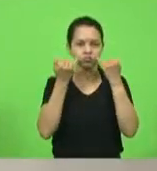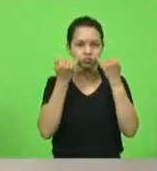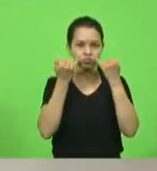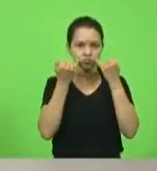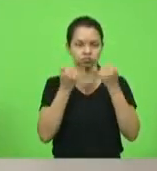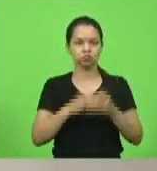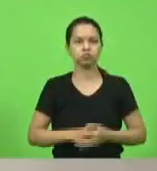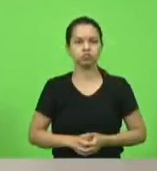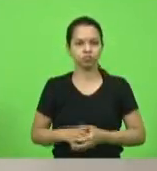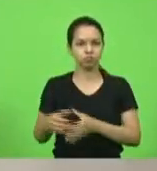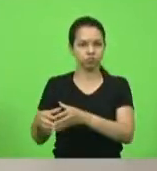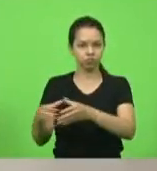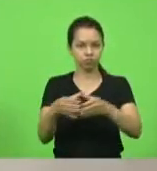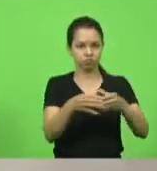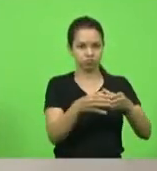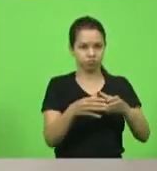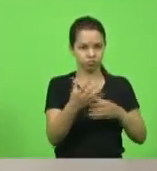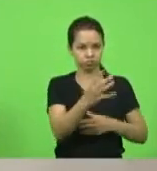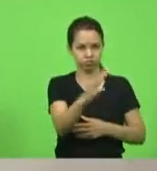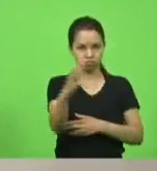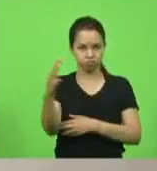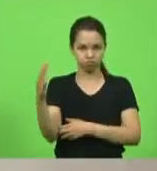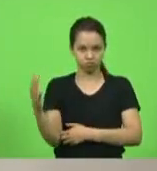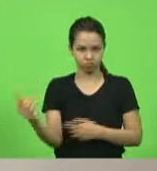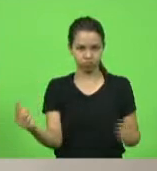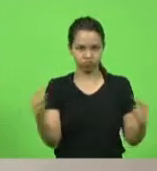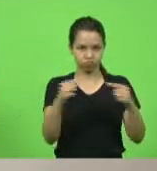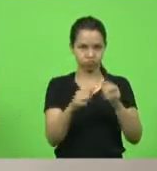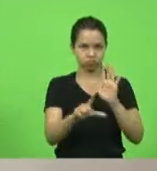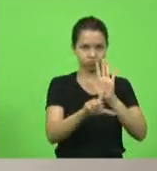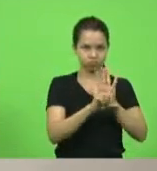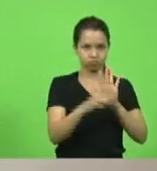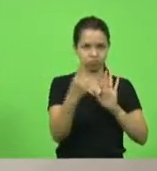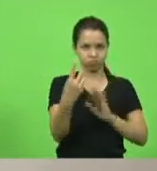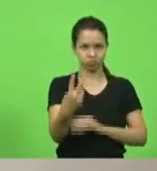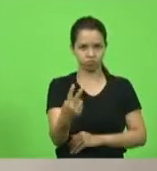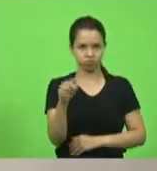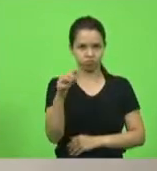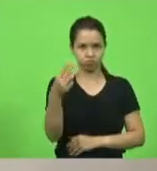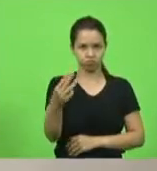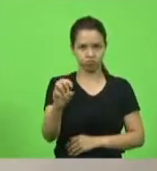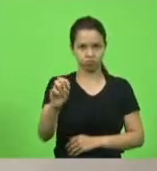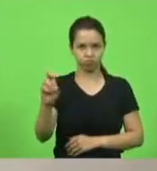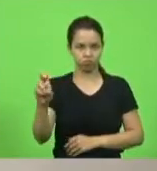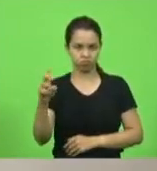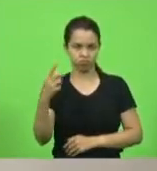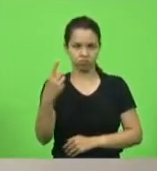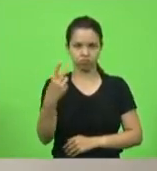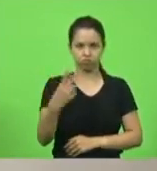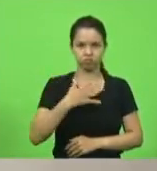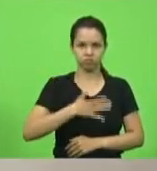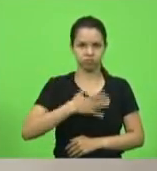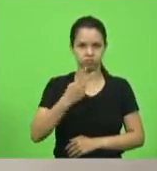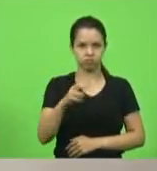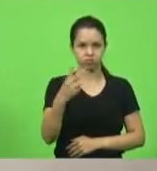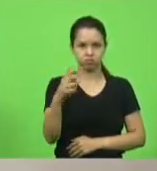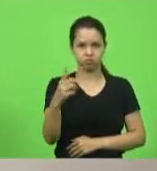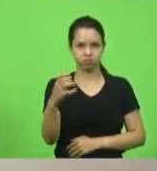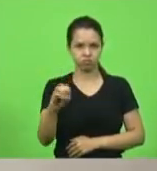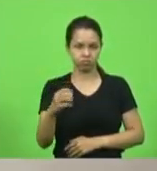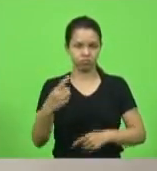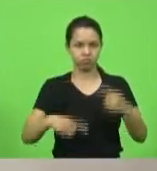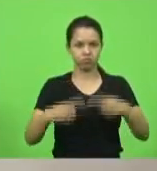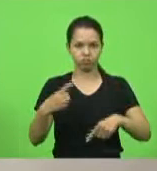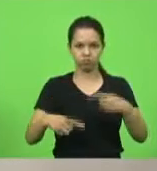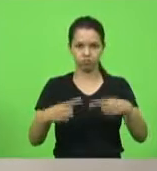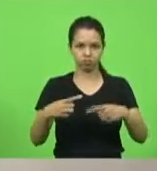órgãos ambientais do Estado da Lei Federal número 12.305, de 2 de agosto de 2010, em discussão. Não havendo quem queira